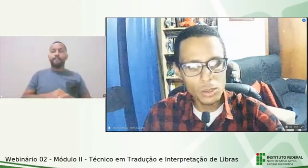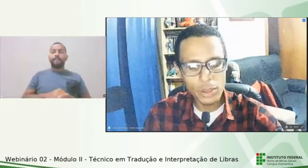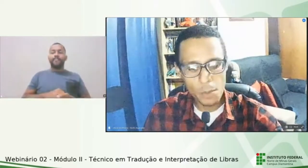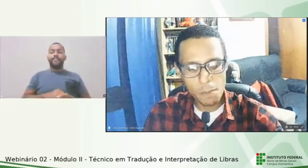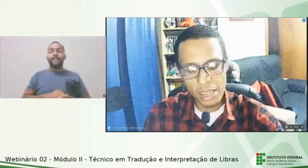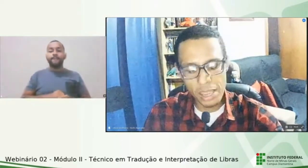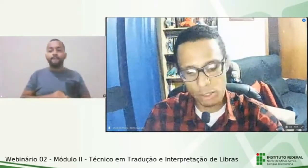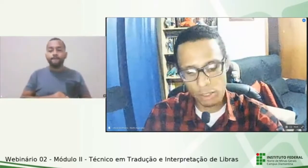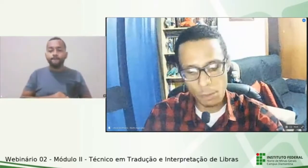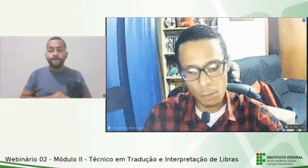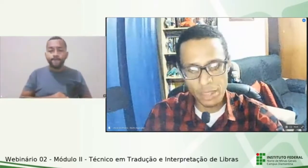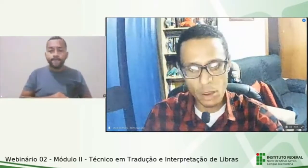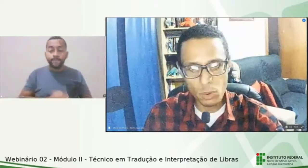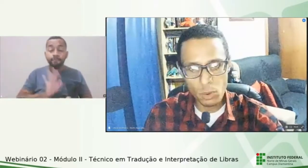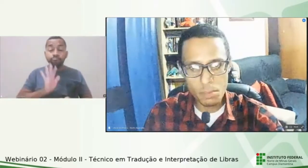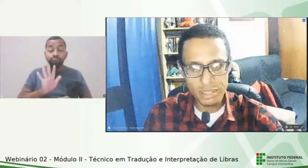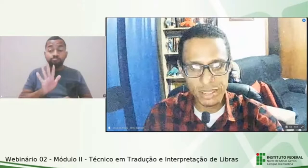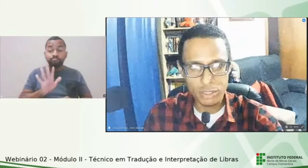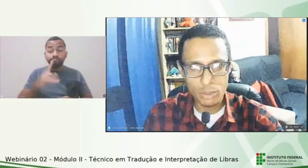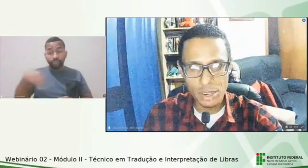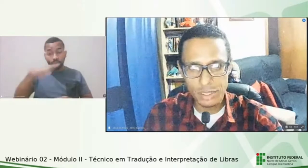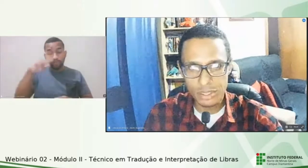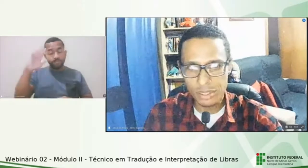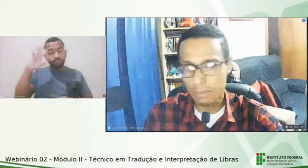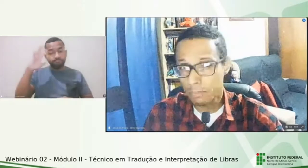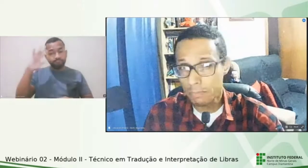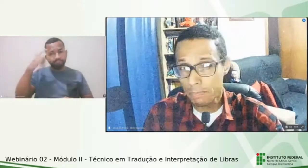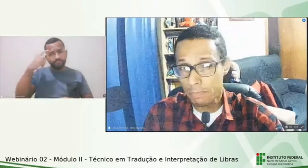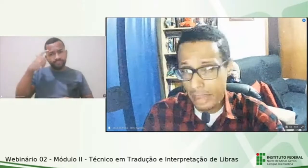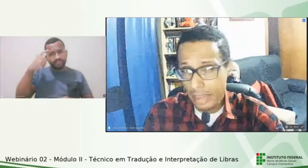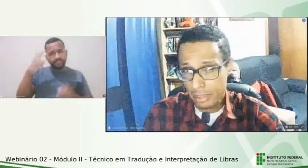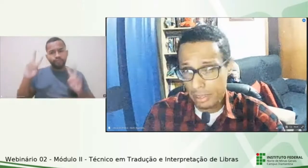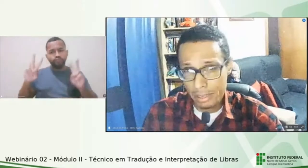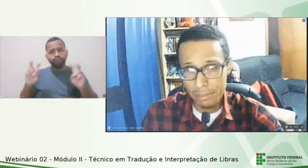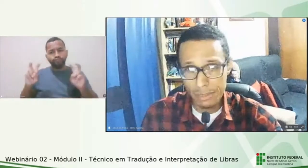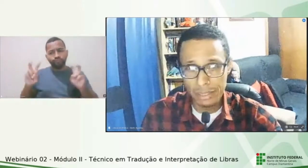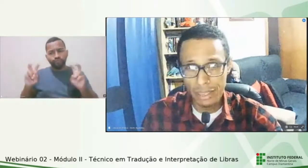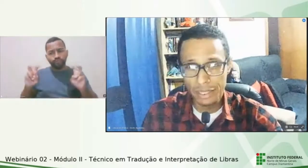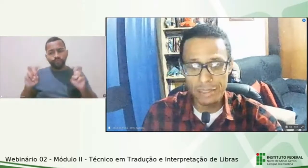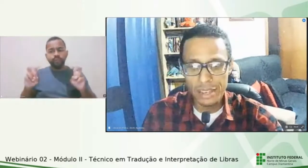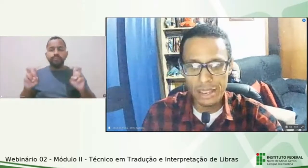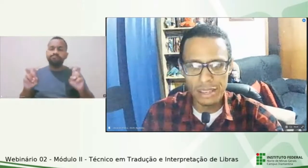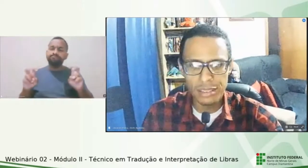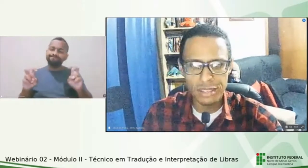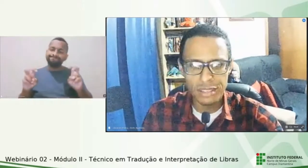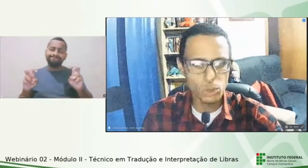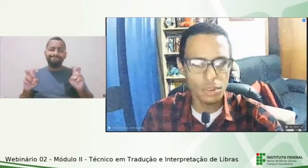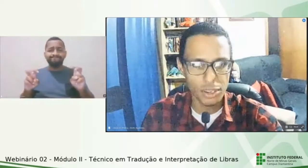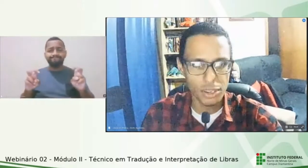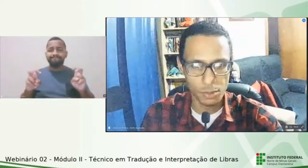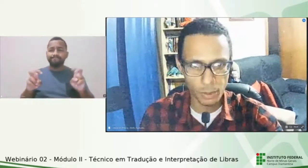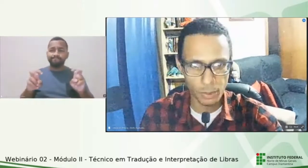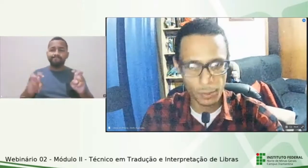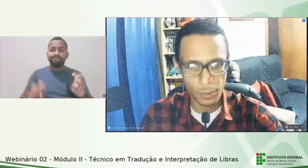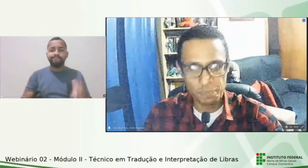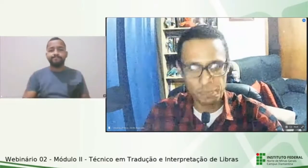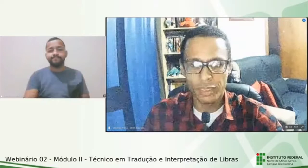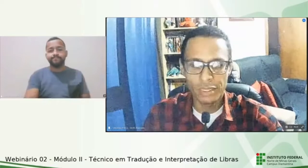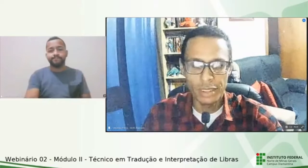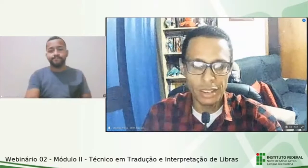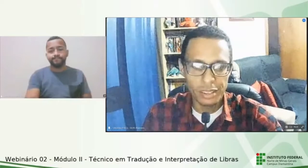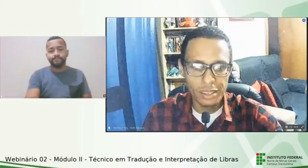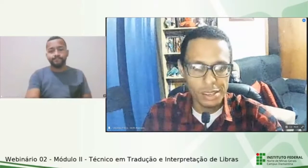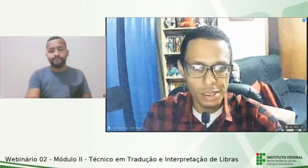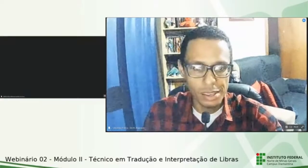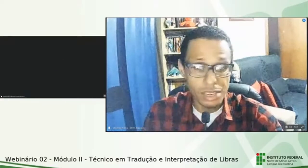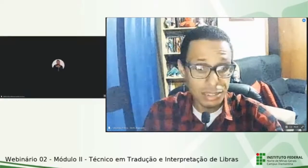Então, quando eu penso em algumas questões, parece que não tem nada a ver, elas têm tudo a ver comigo.